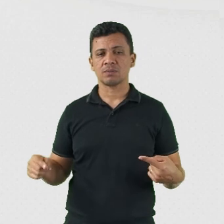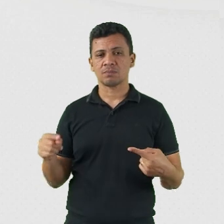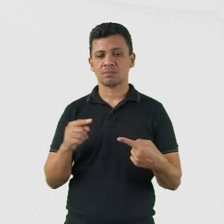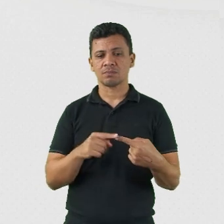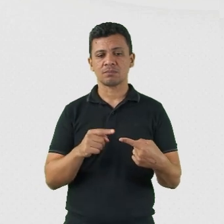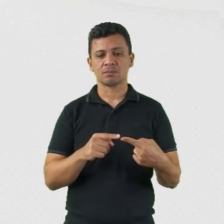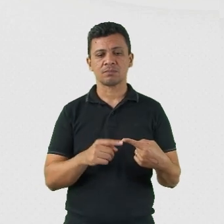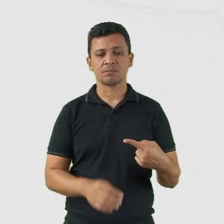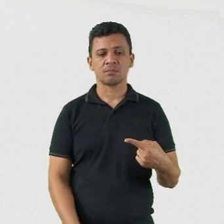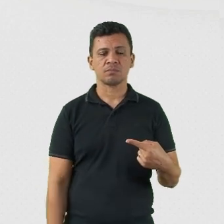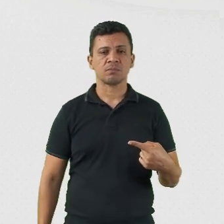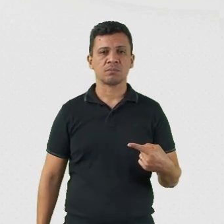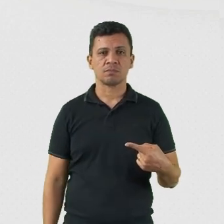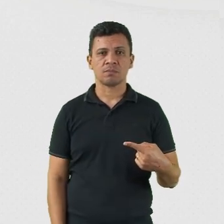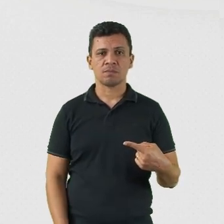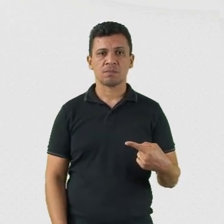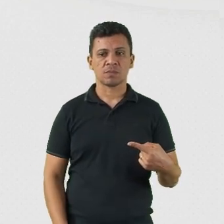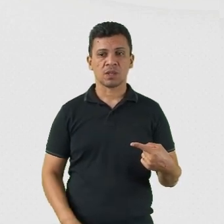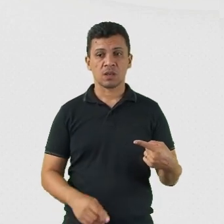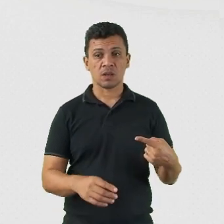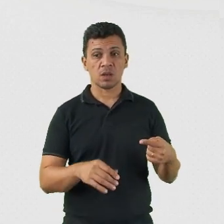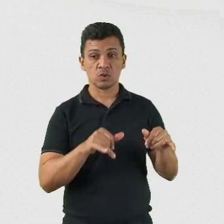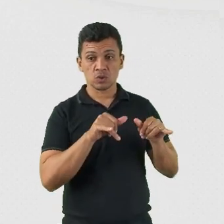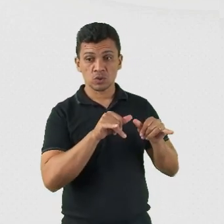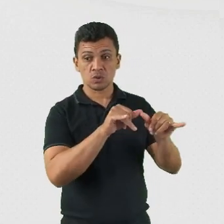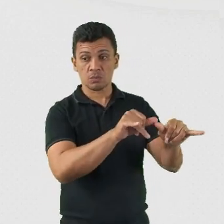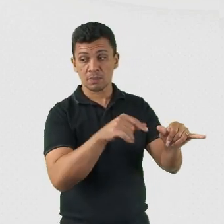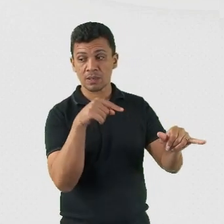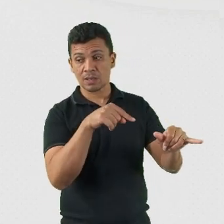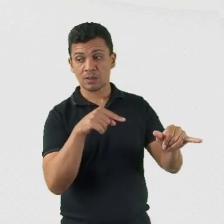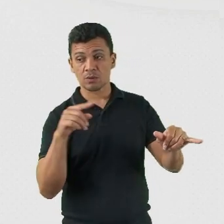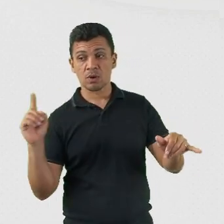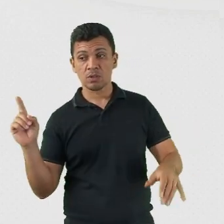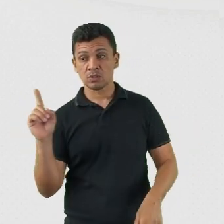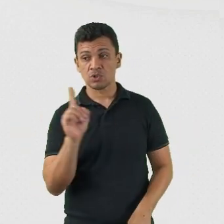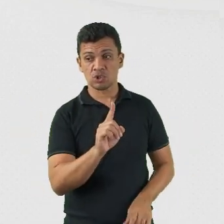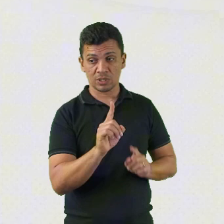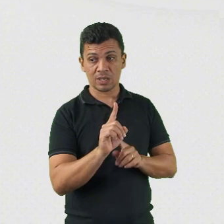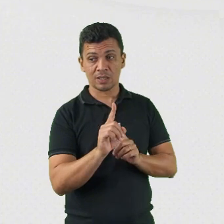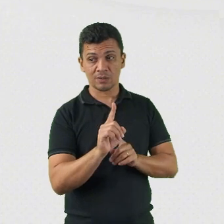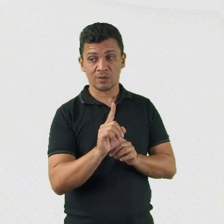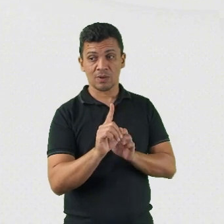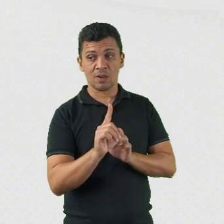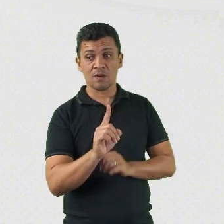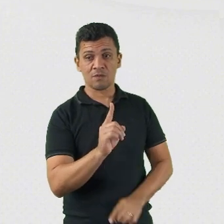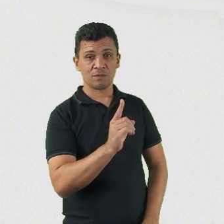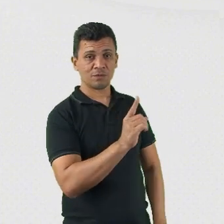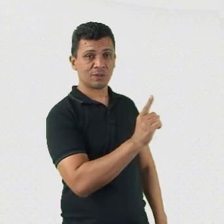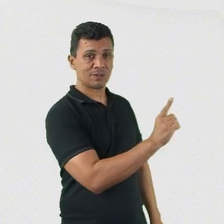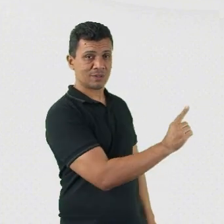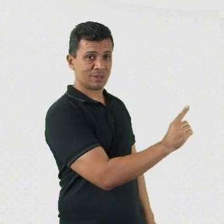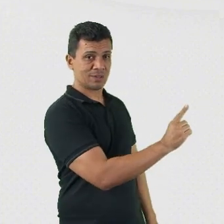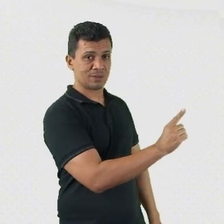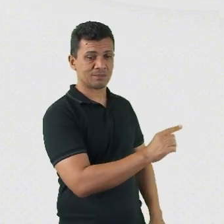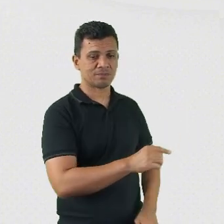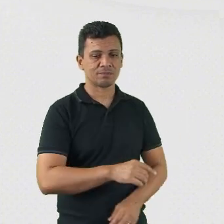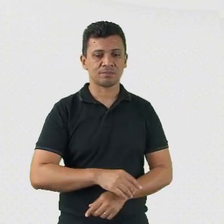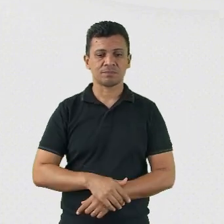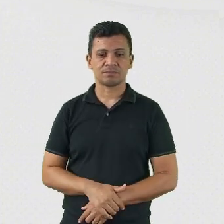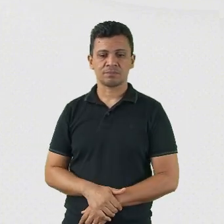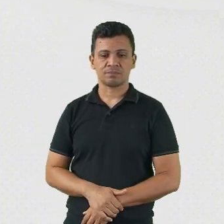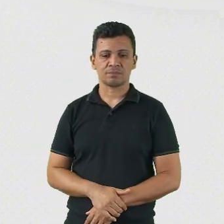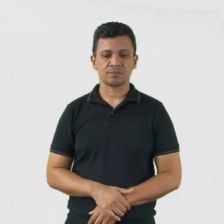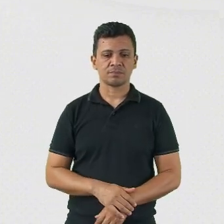the supermarket. Quando você chegar no supermercado, turn left, vire à esquerda. Cross the street at